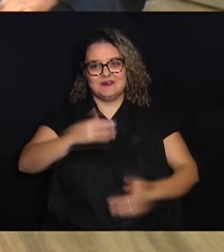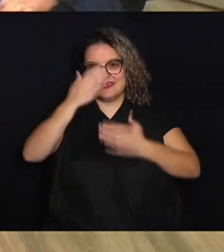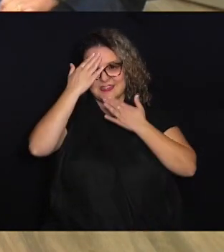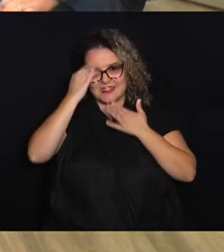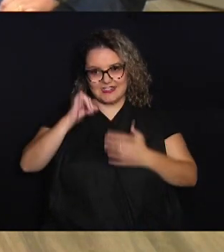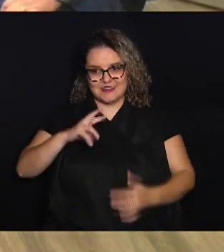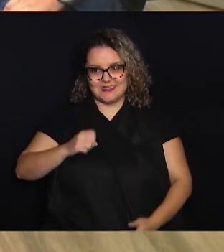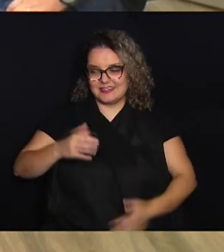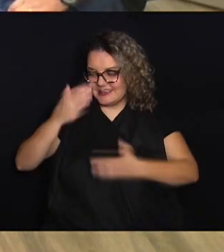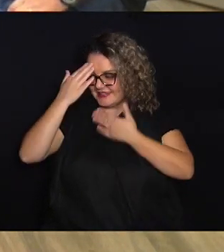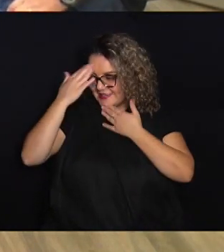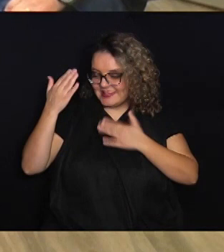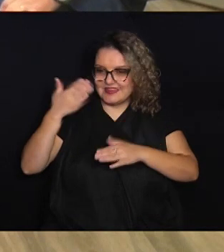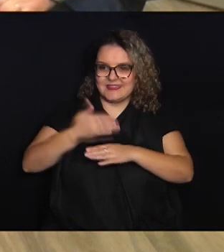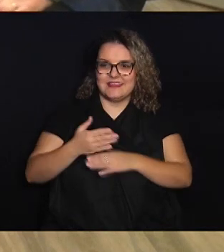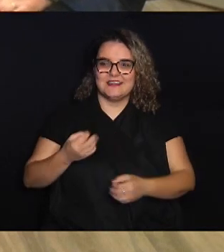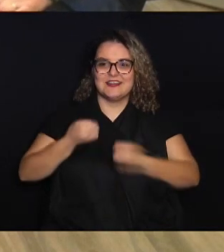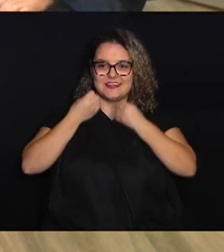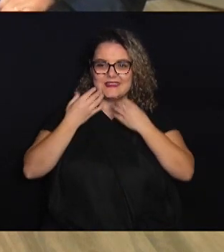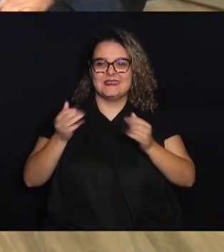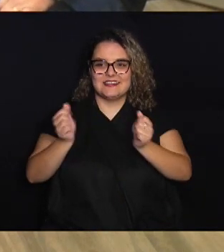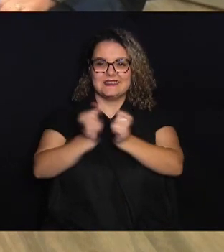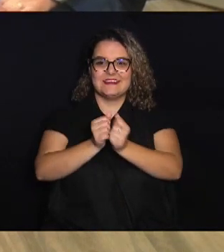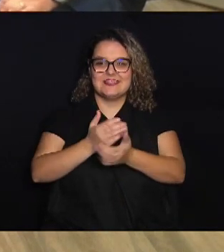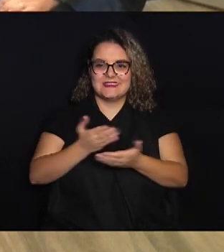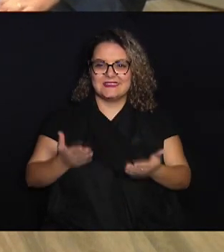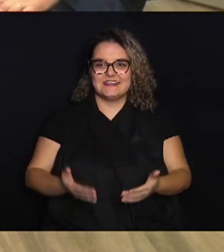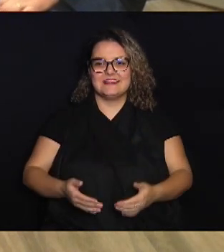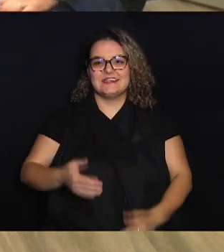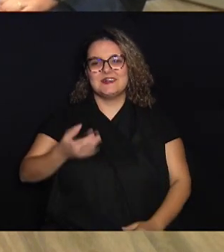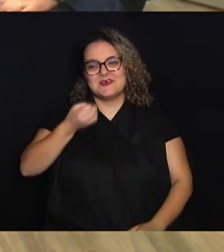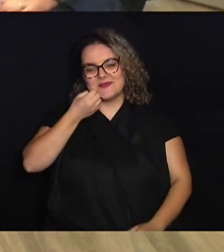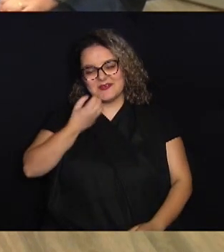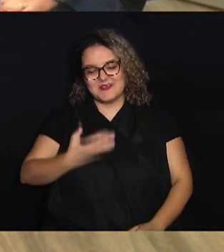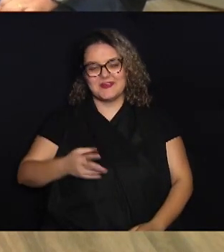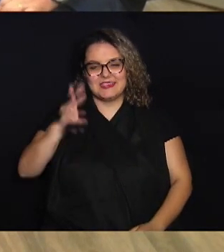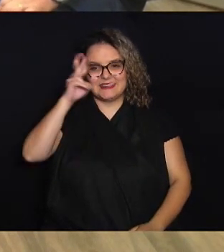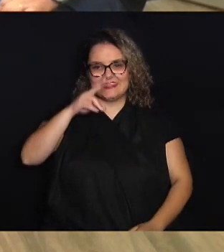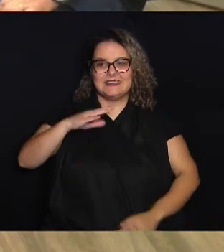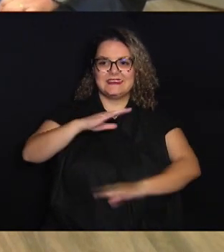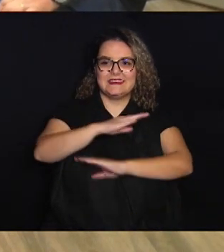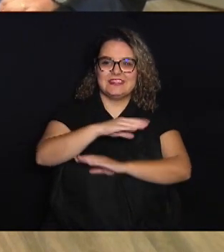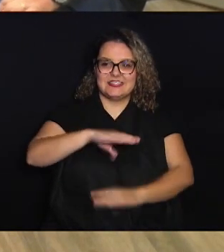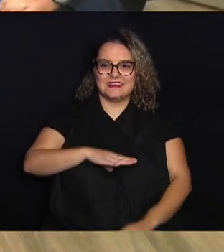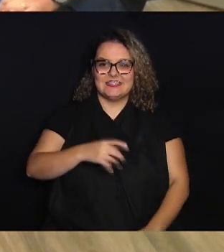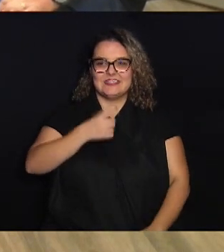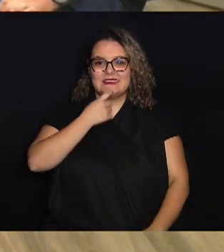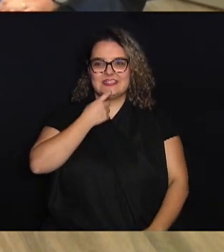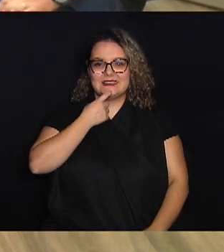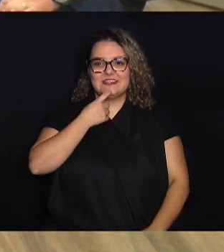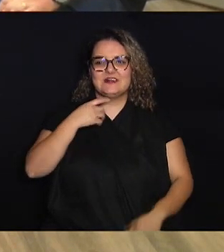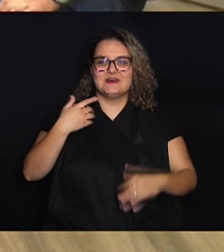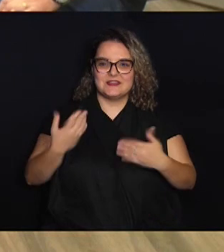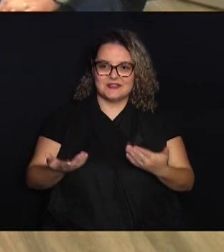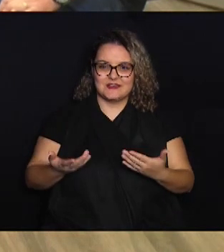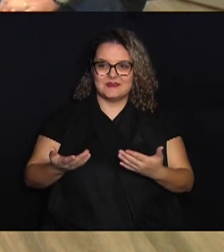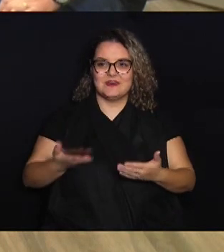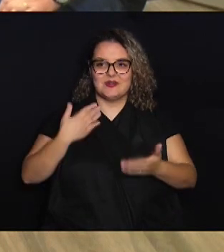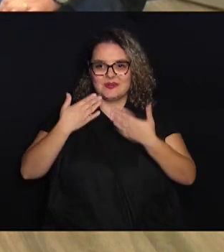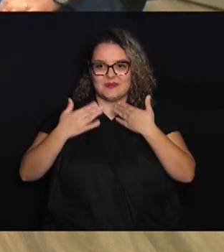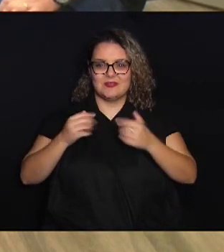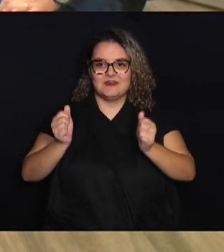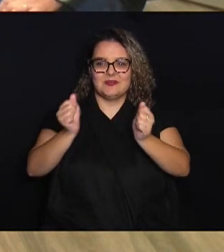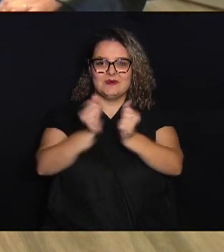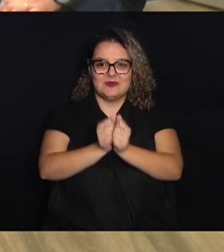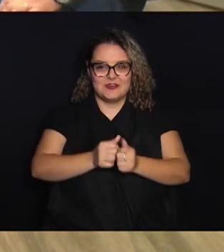obrigada pela participação aqui, foi muito bom participar com você. Valeu, historiadora da Câmara Municipal de Campinas, portanto, conversando